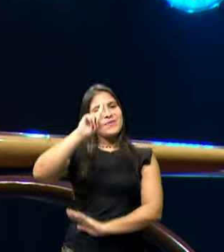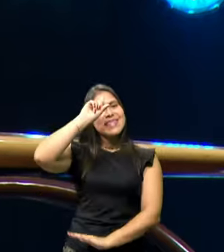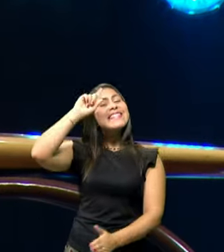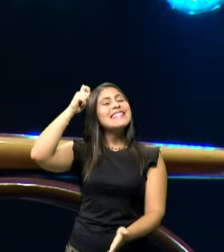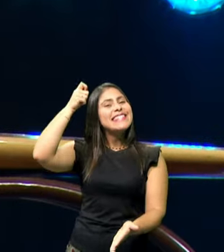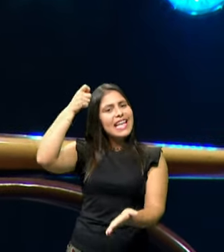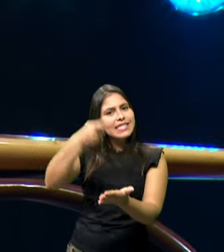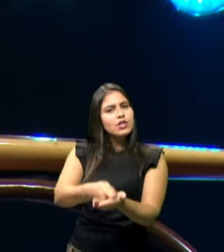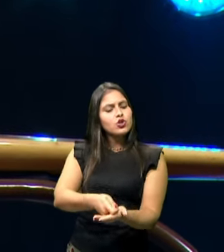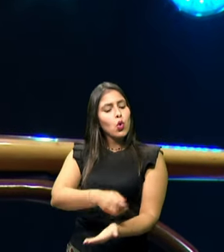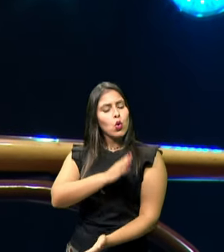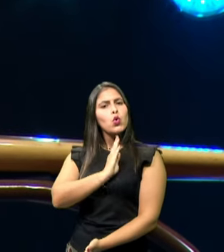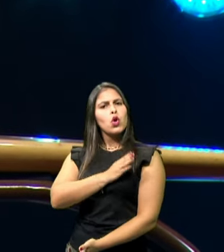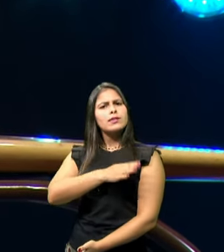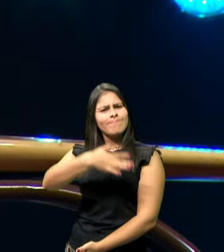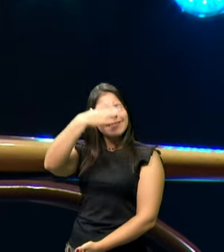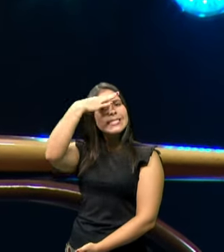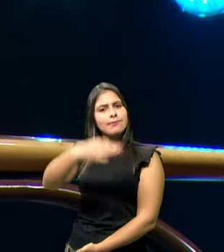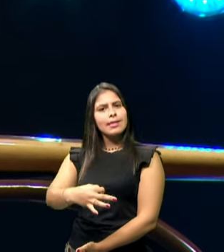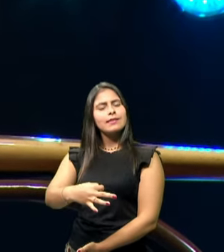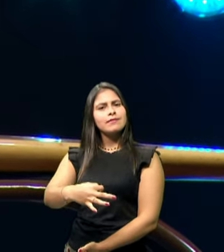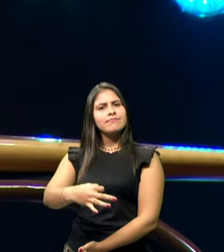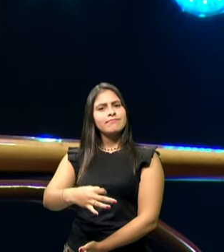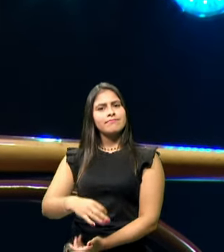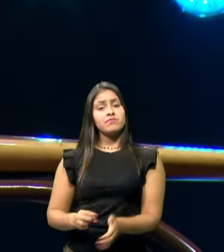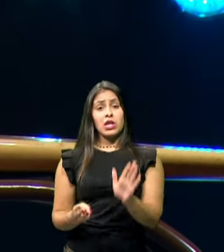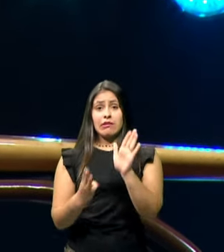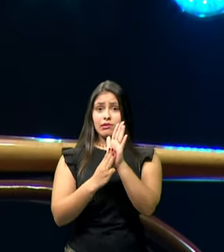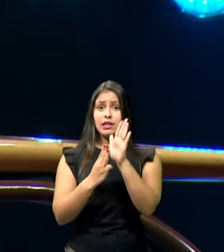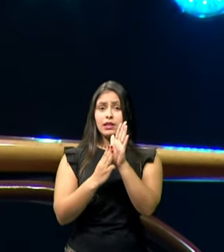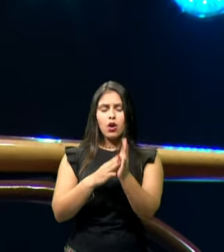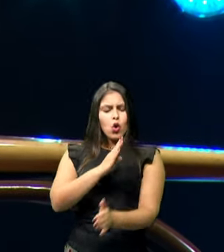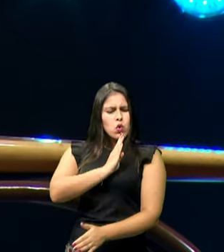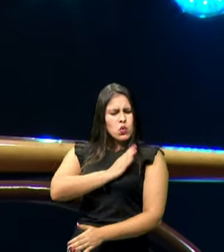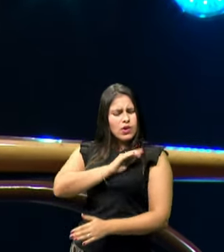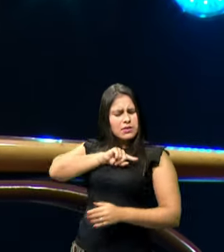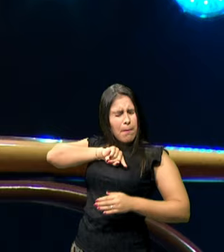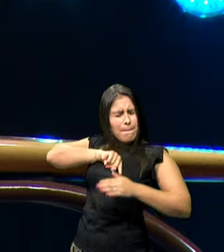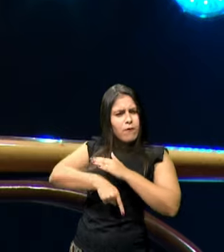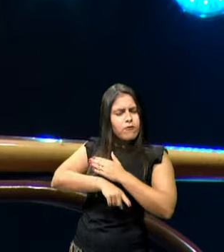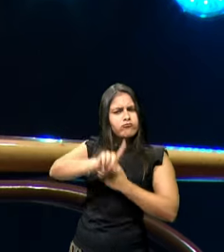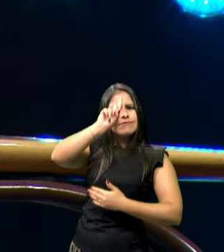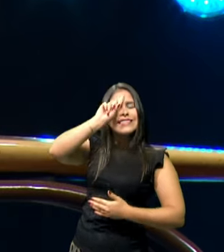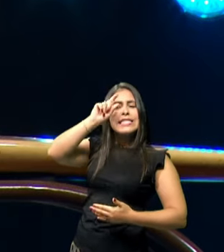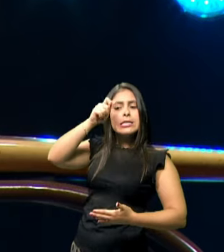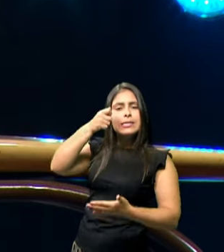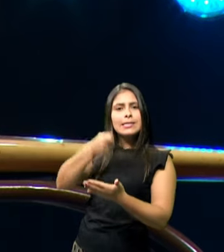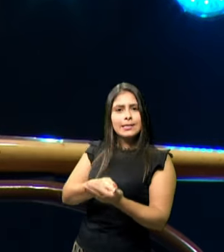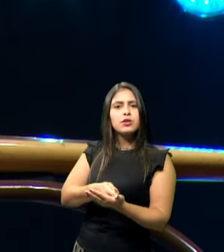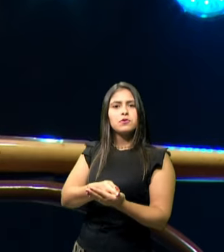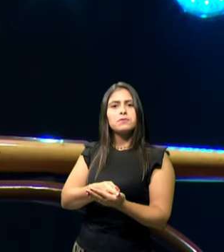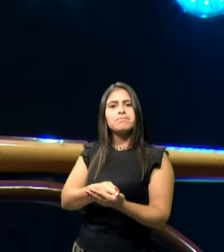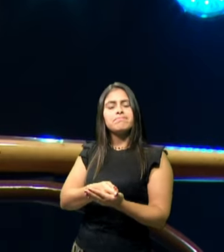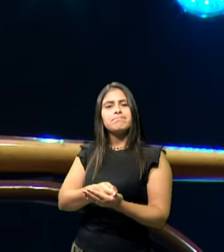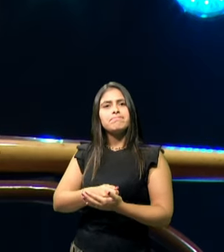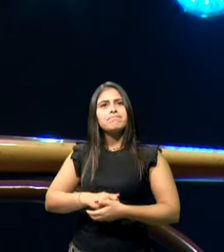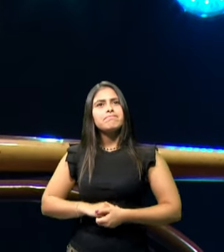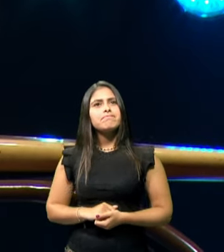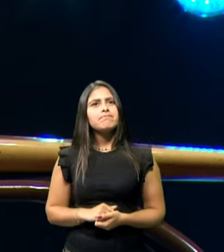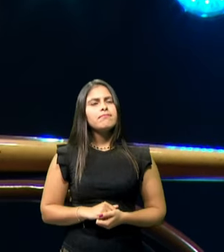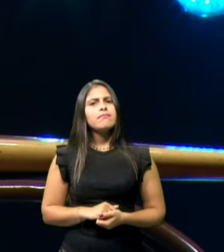decidiu firmemente. Daniel assentou no seu coração. Daniel